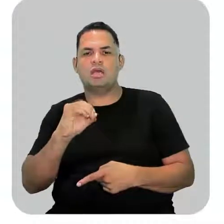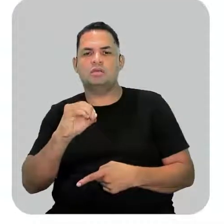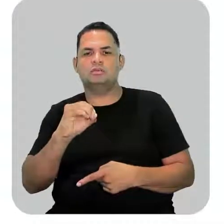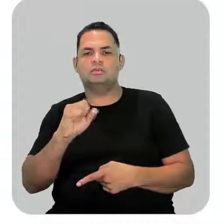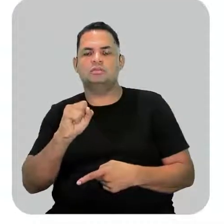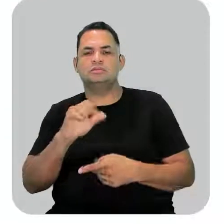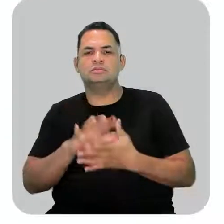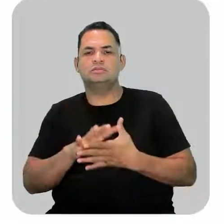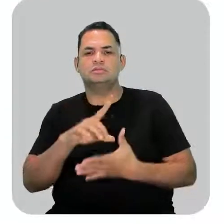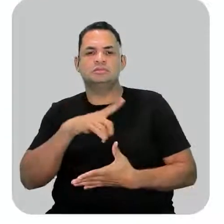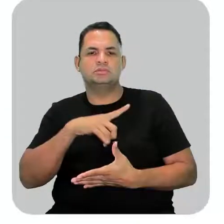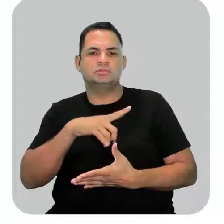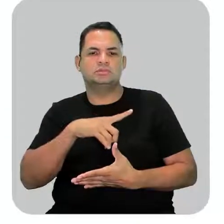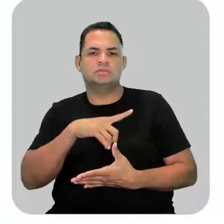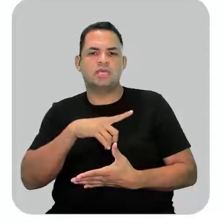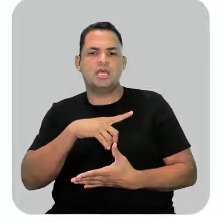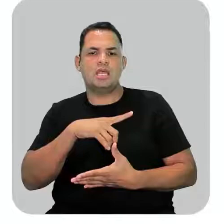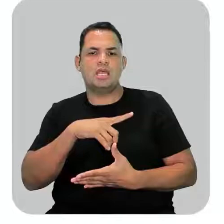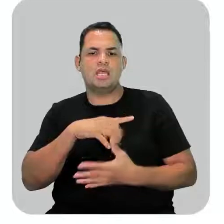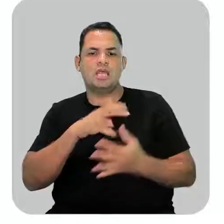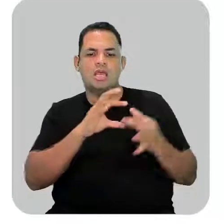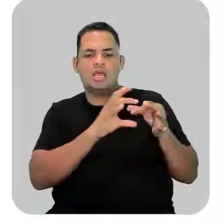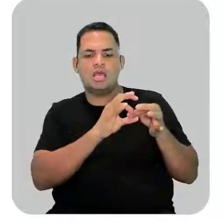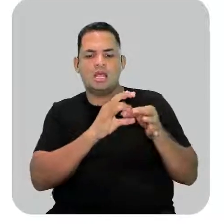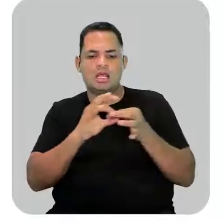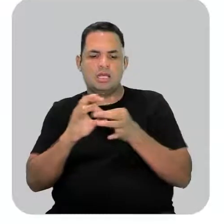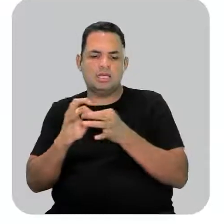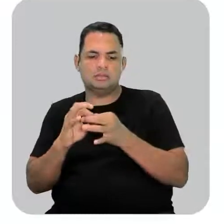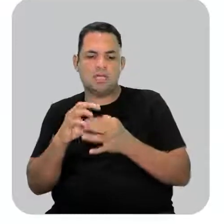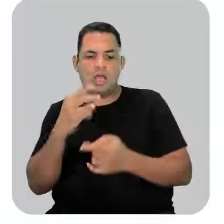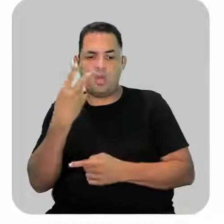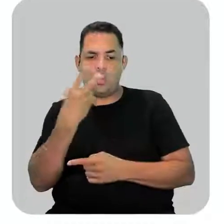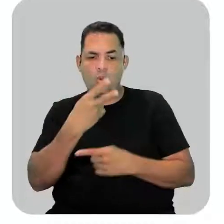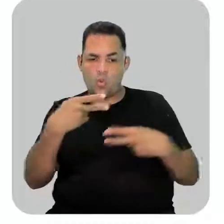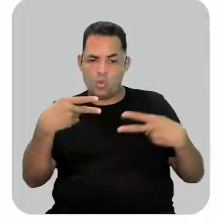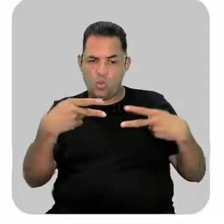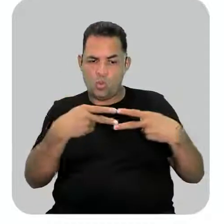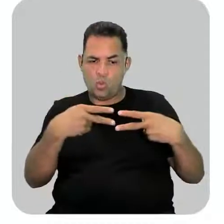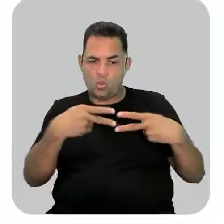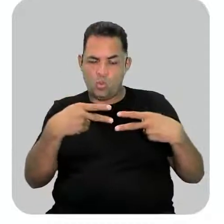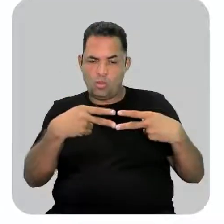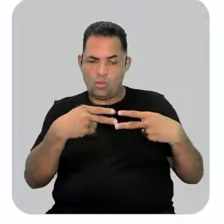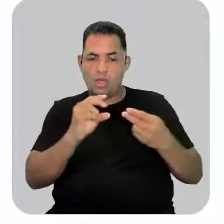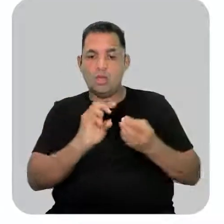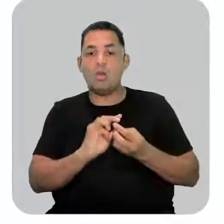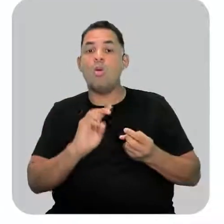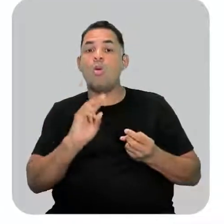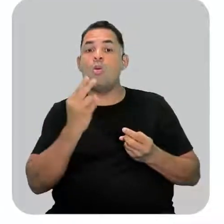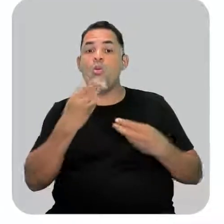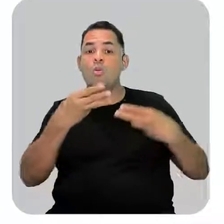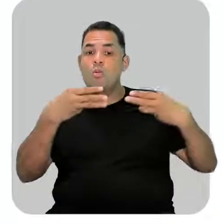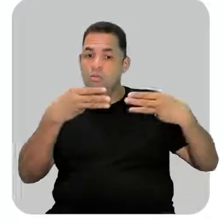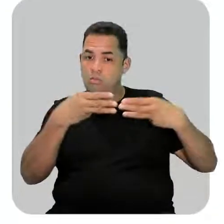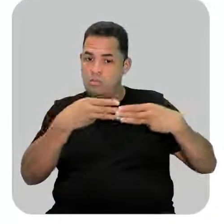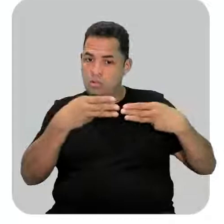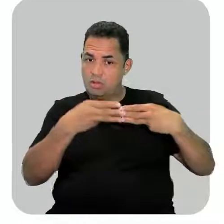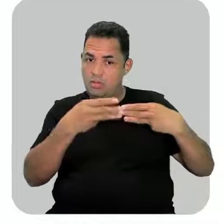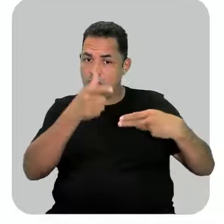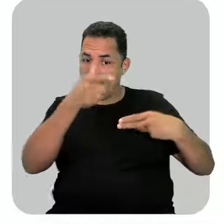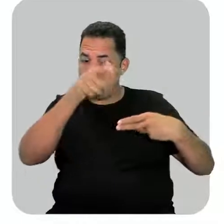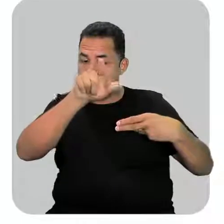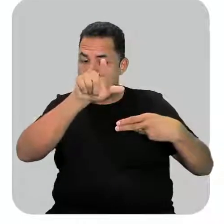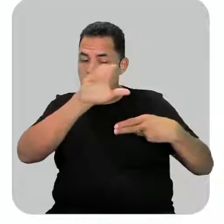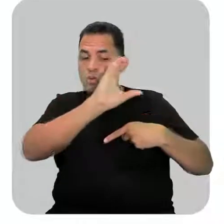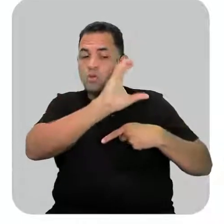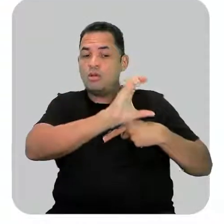que faz ligação dupla ou ligação tripla com outro carbono. Então, ali, como definição,